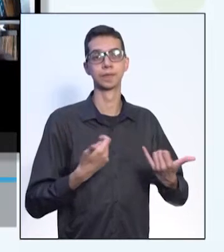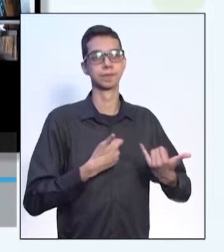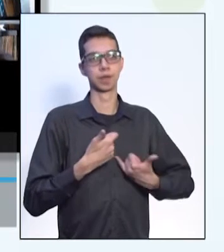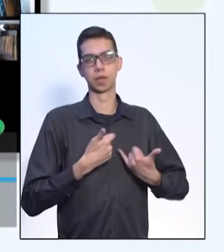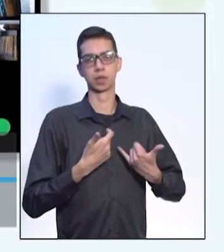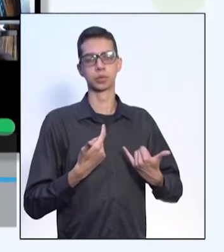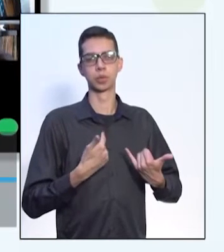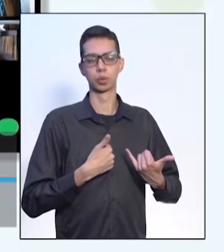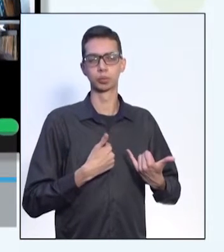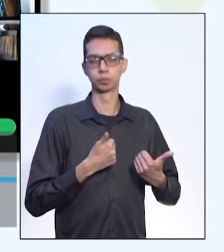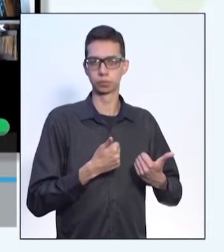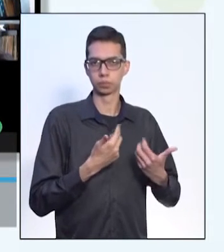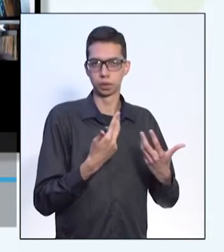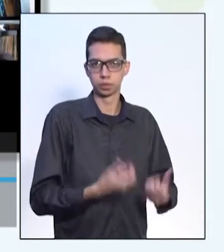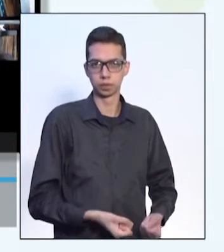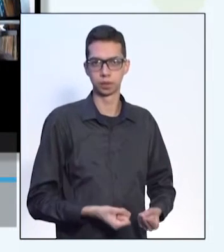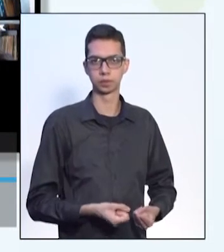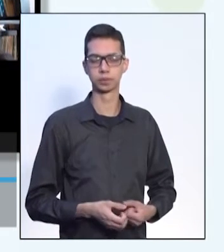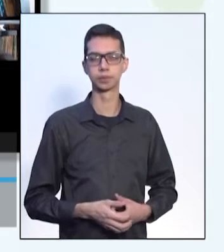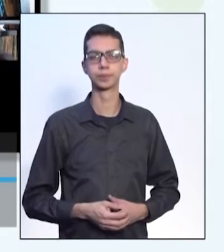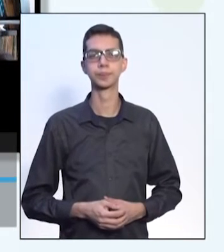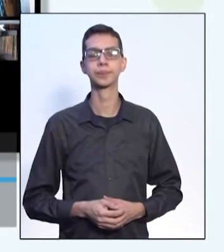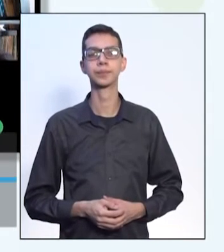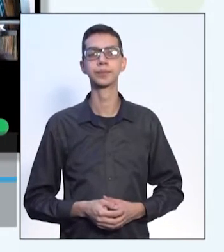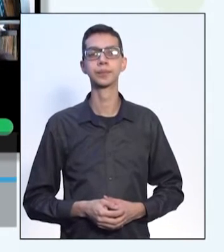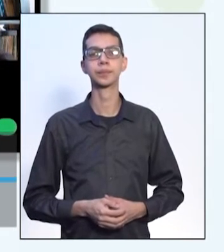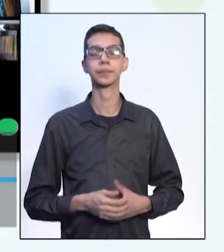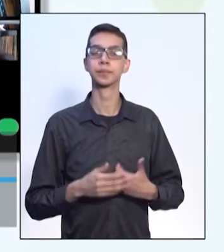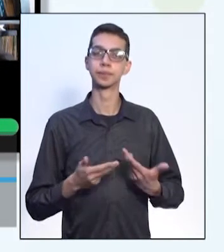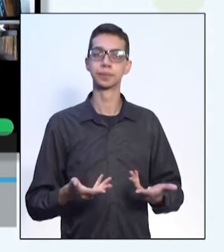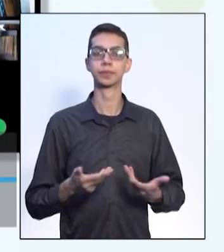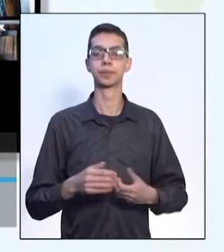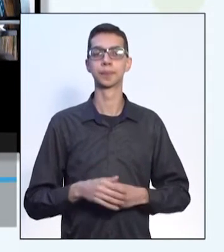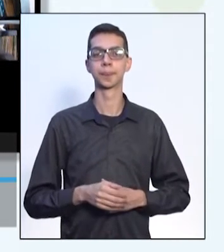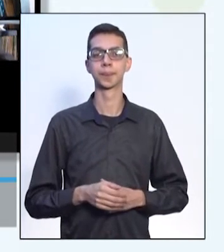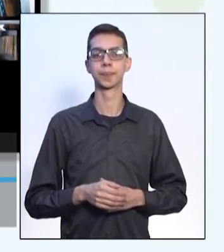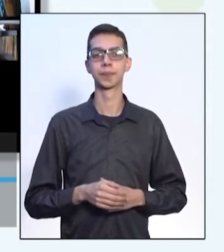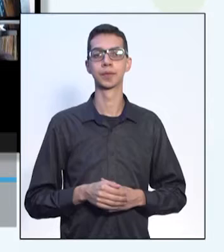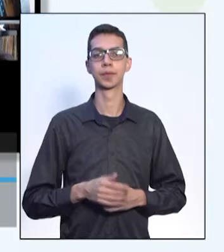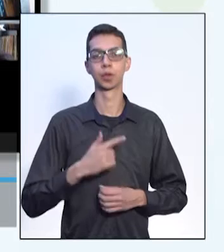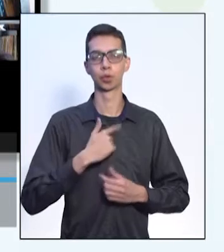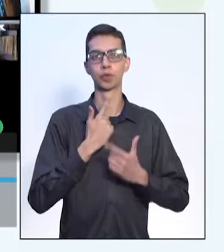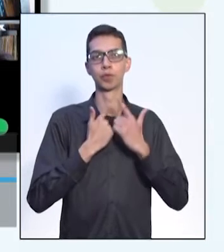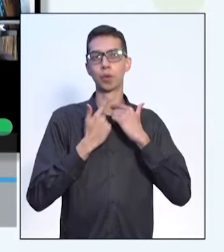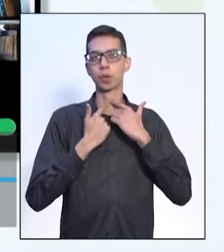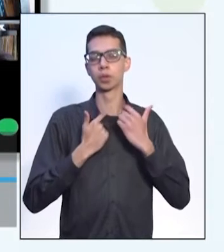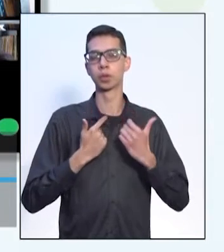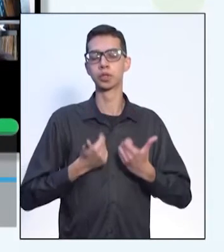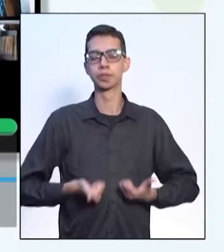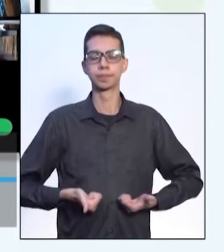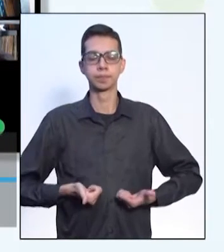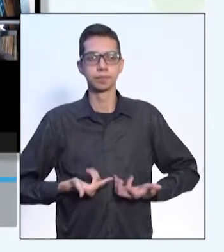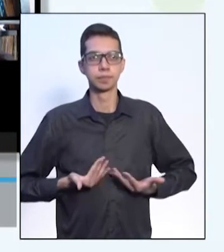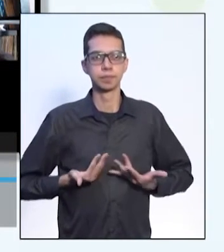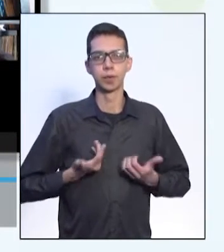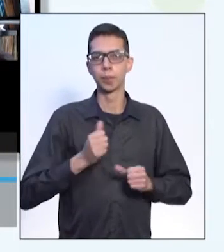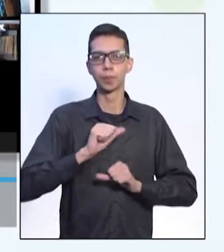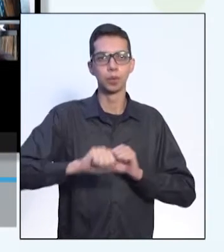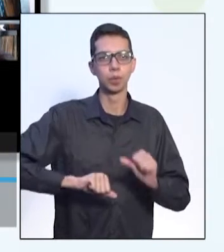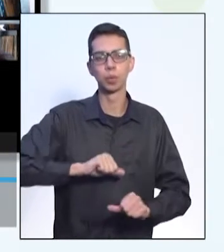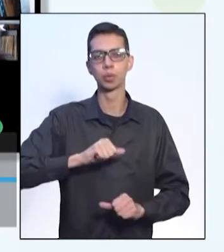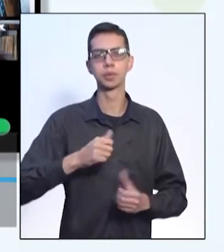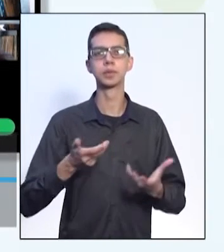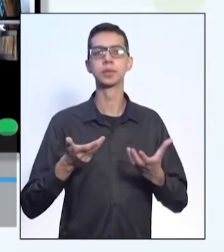né? Com toda a minha vontade. E daí lá começou a crescer uma vontade de querer mudar as coisas, mudar